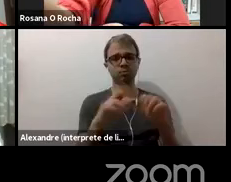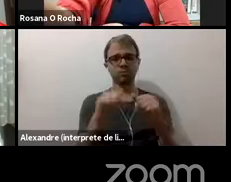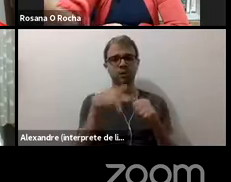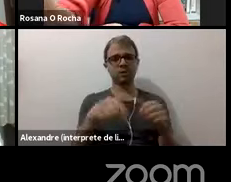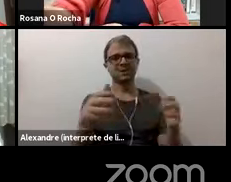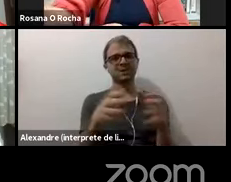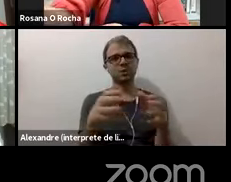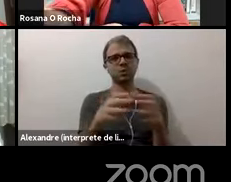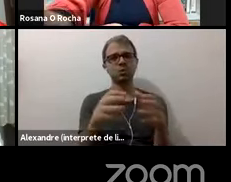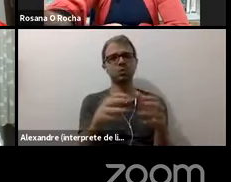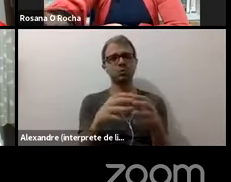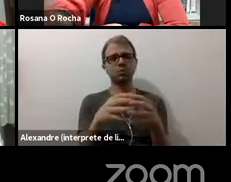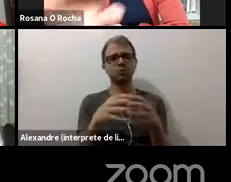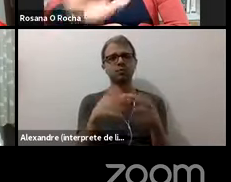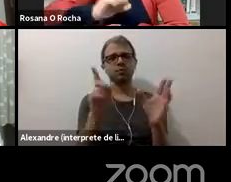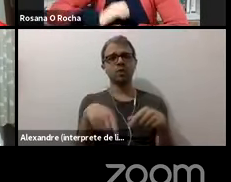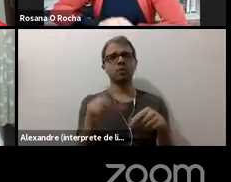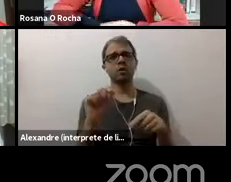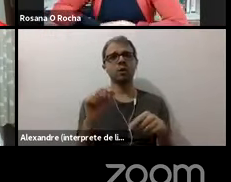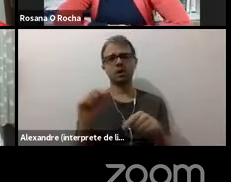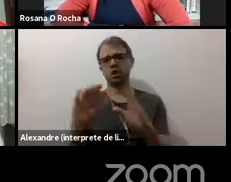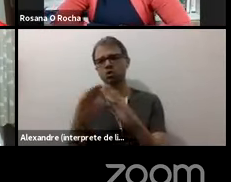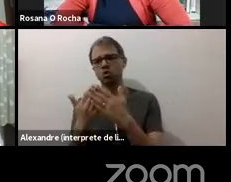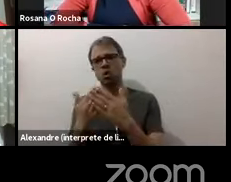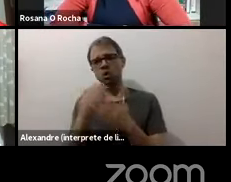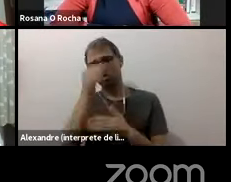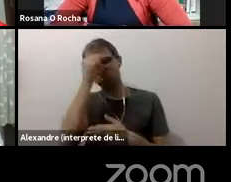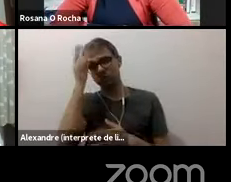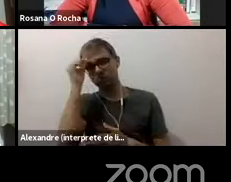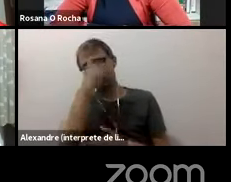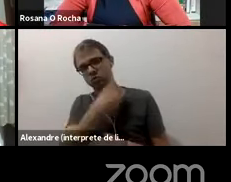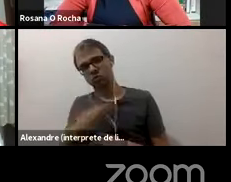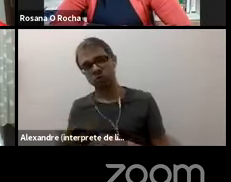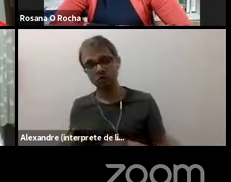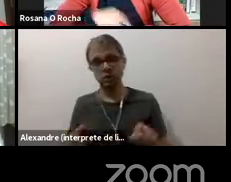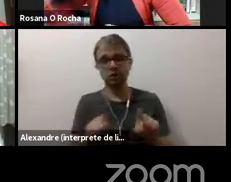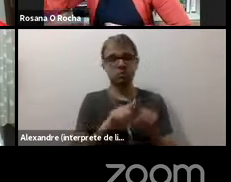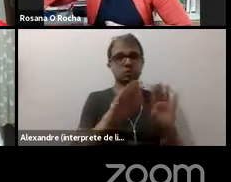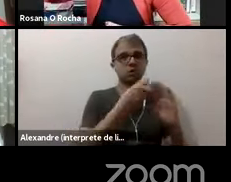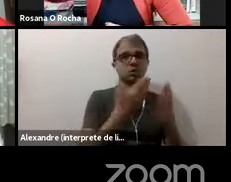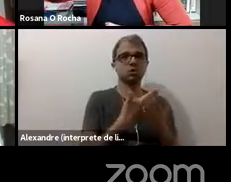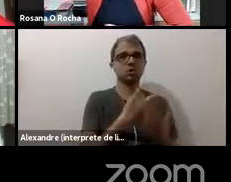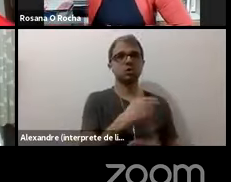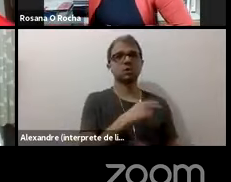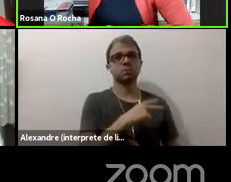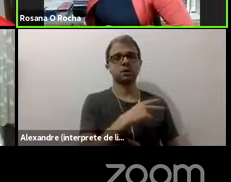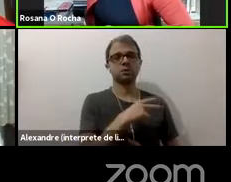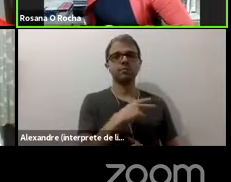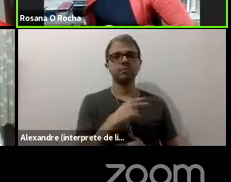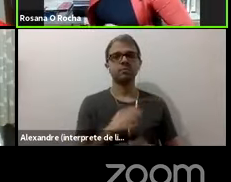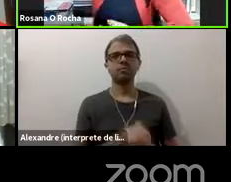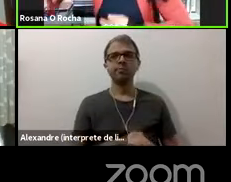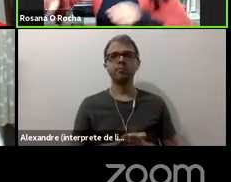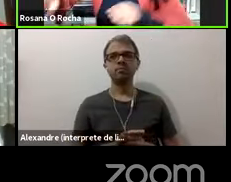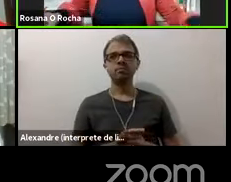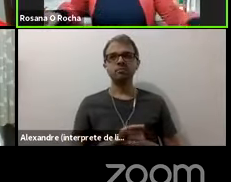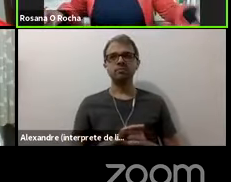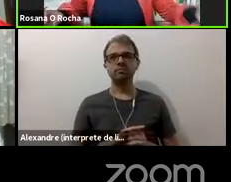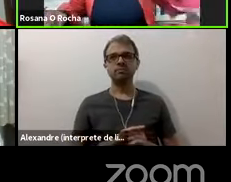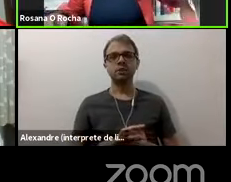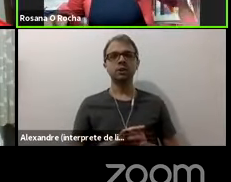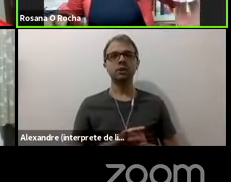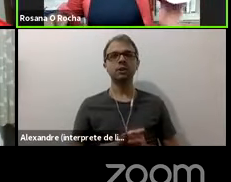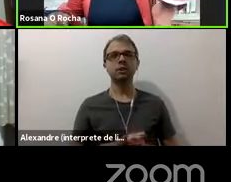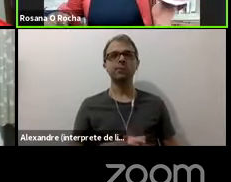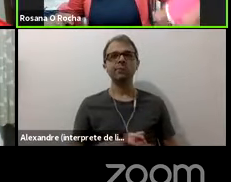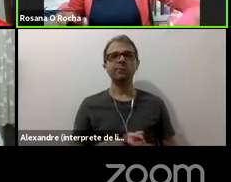gente vive essa dicotomia aqui no grupo, né? Vamos lá, galera, quem quer falar um pouquinho? Estou passando aí. Vou pegar agora. Cris,